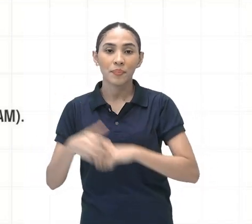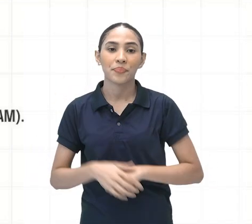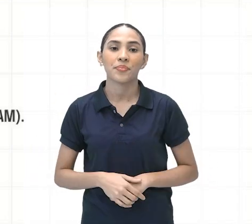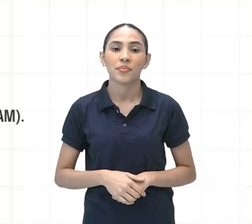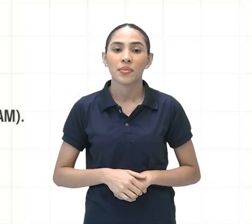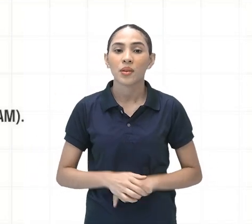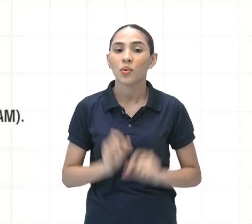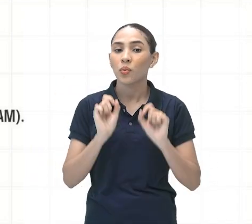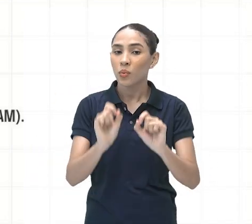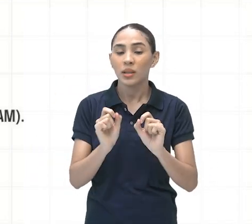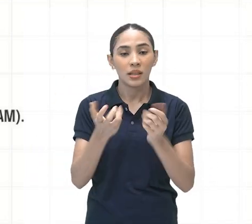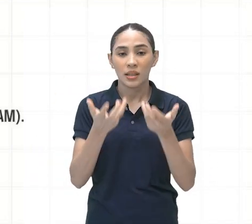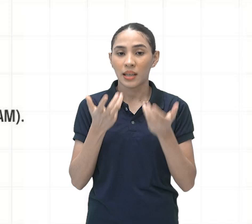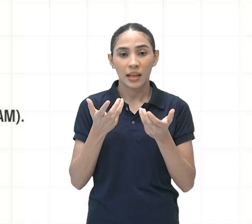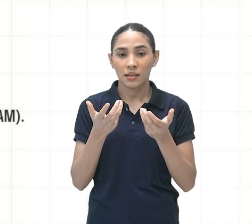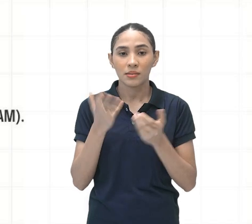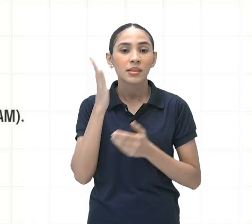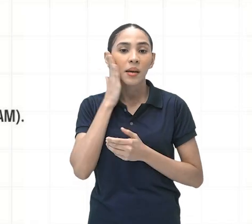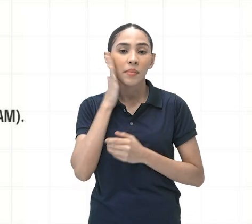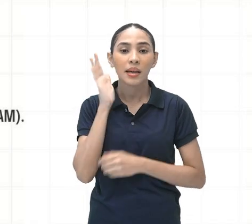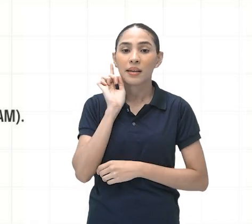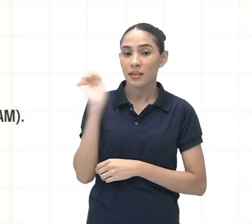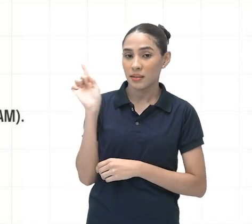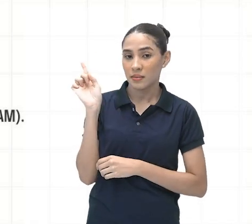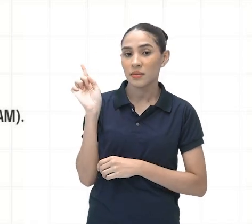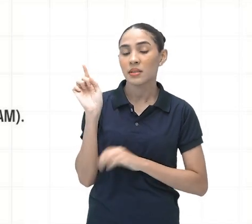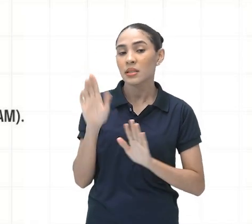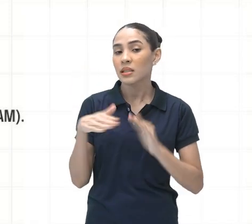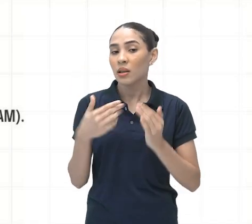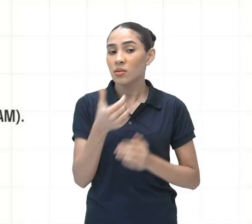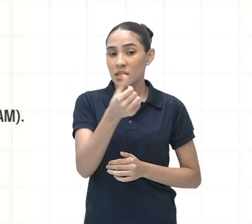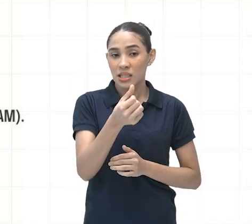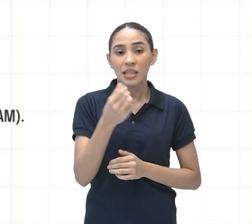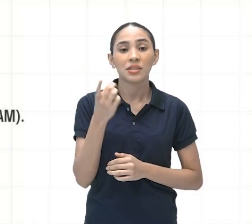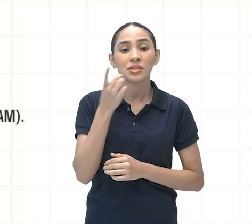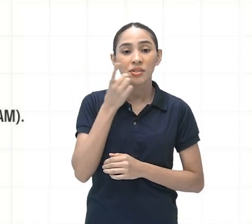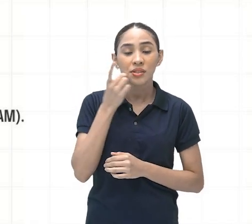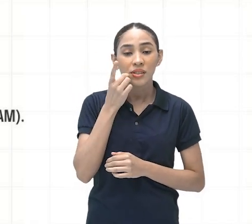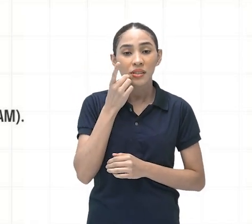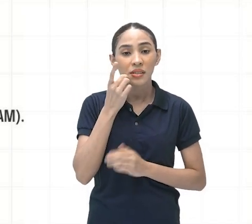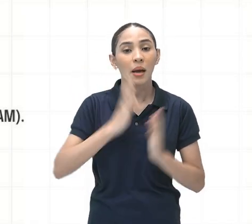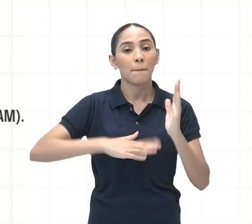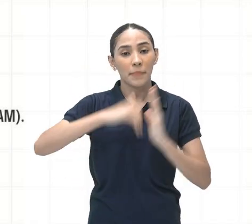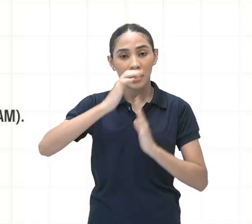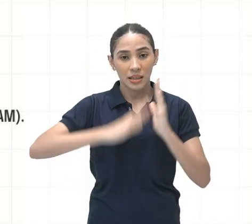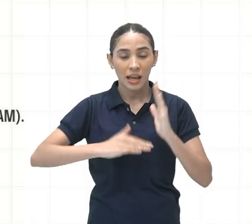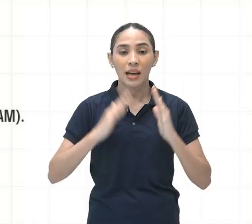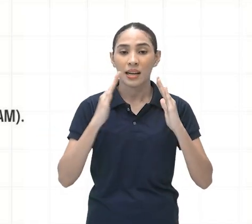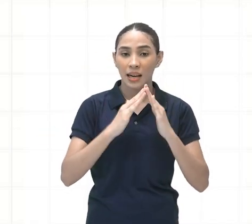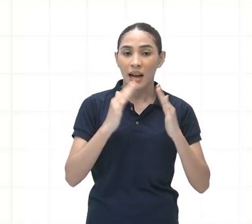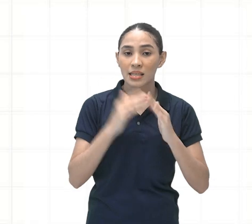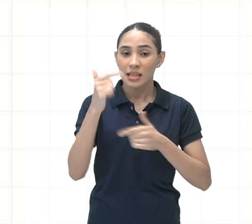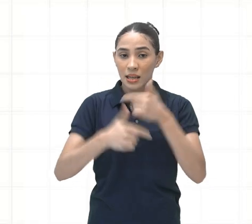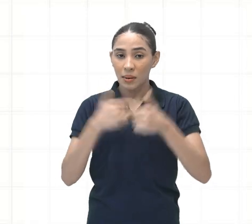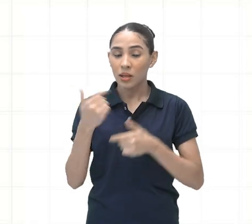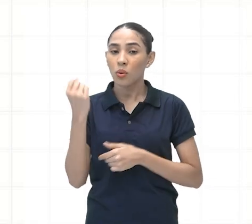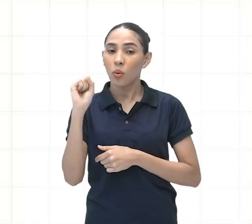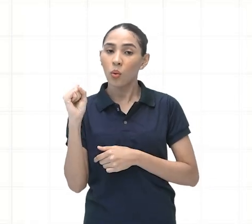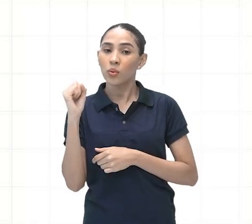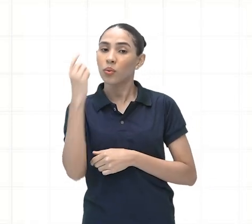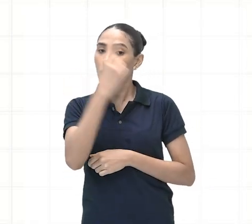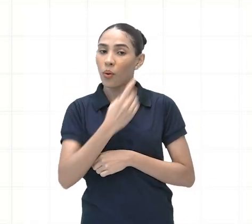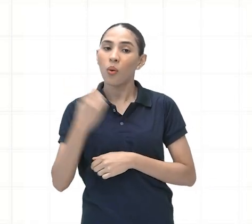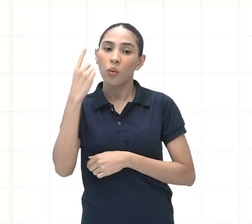O que é que diz o nosso problema? Ele diz que ele passa 6 dias para pintar uma casa trabalhando 8 horas por